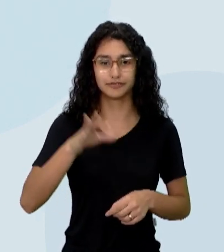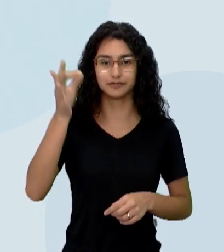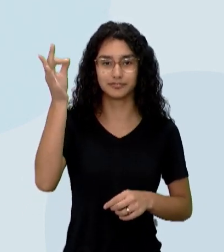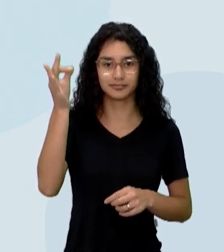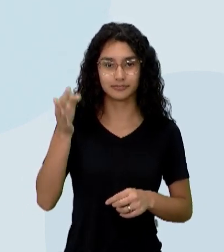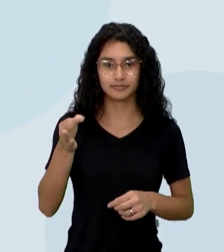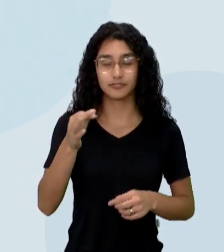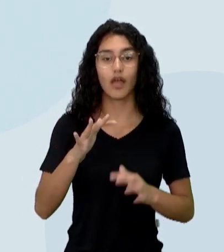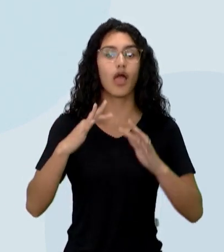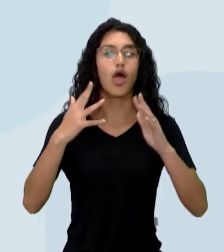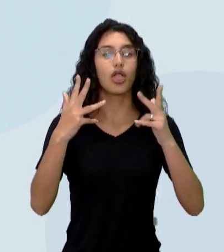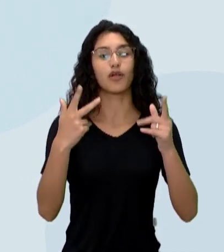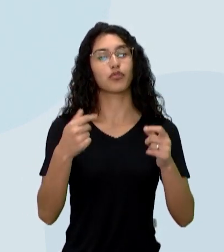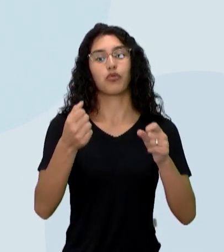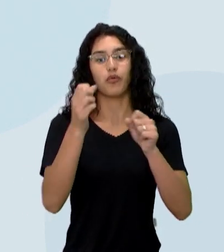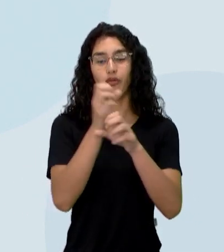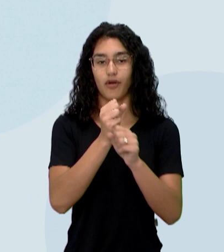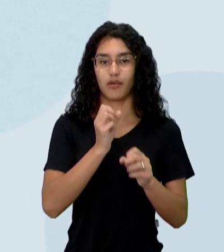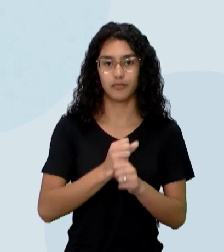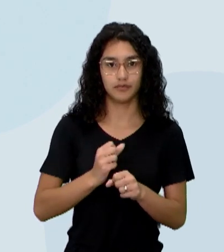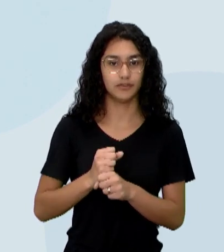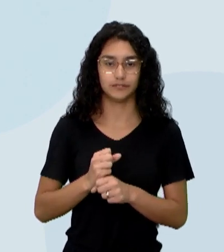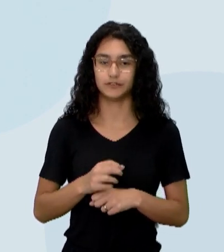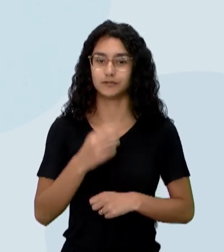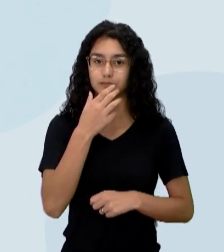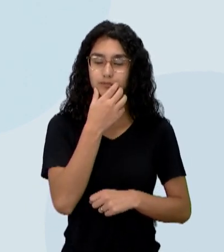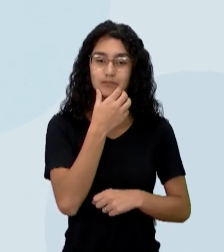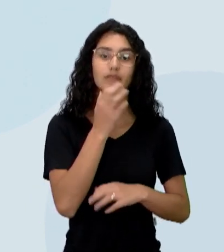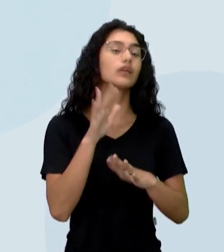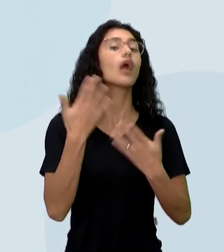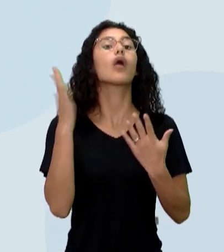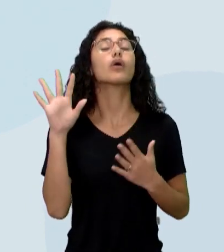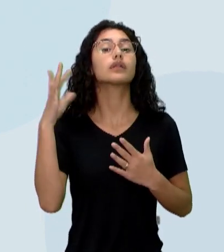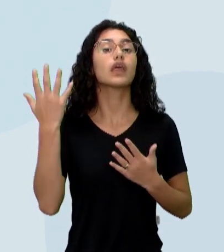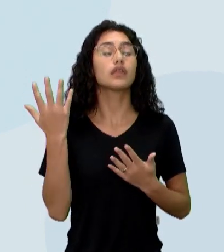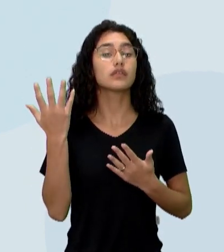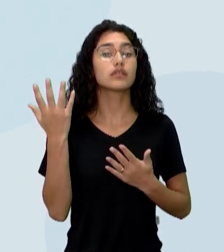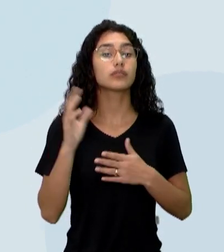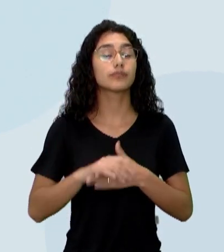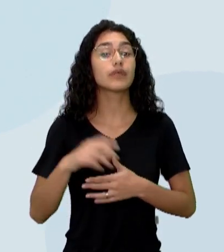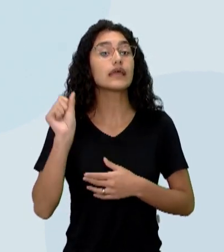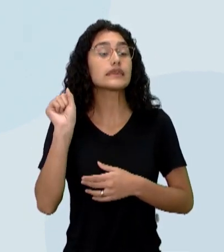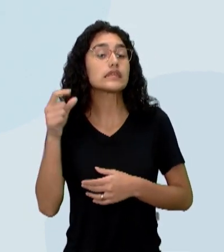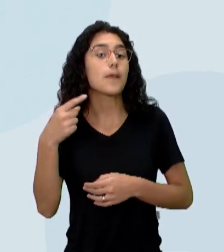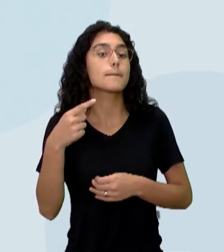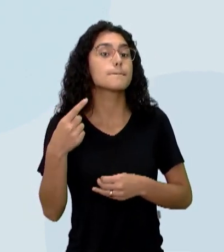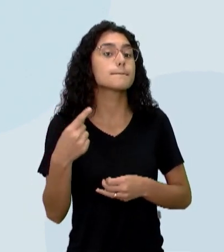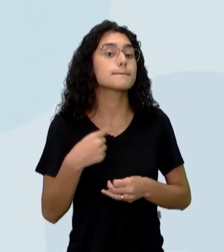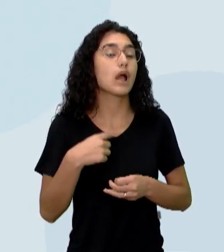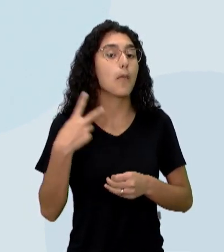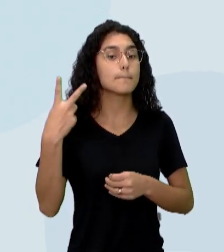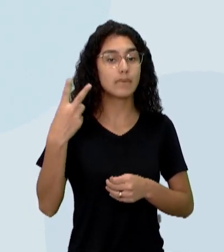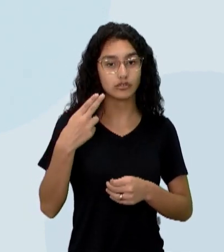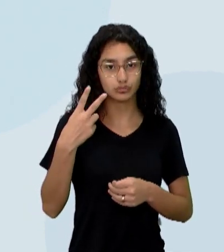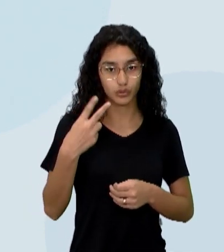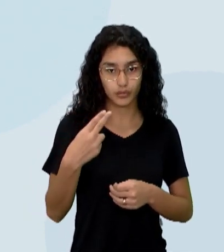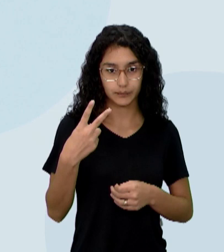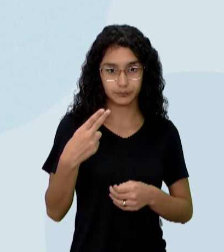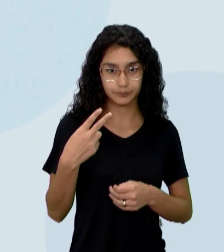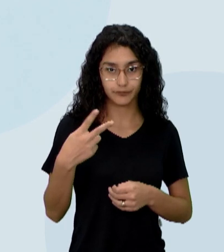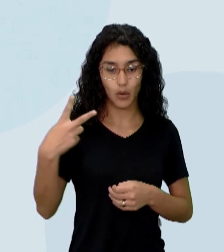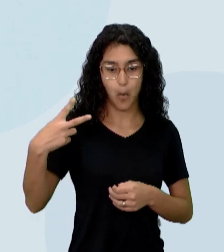né? Tudo isso podia ser calculado aí, tá bom? E aí o que acontece, gente? Se eu pegasse aí uma tesoura